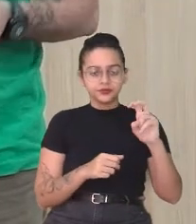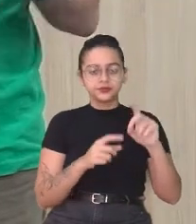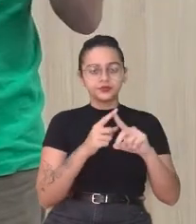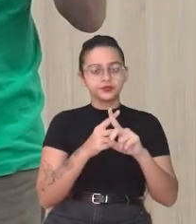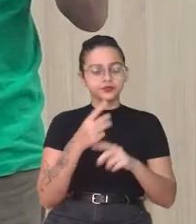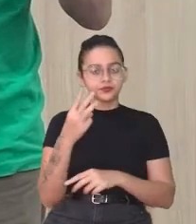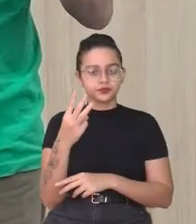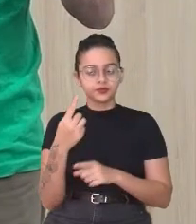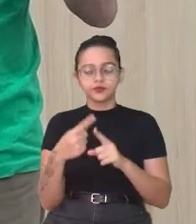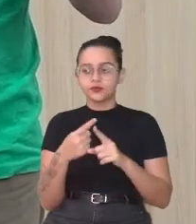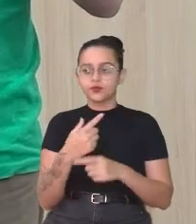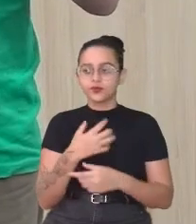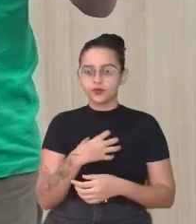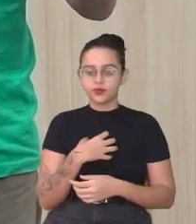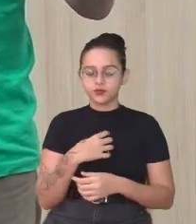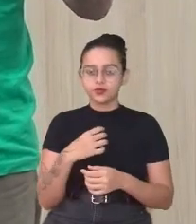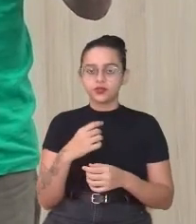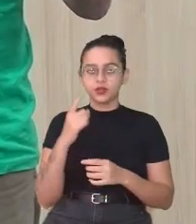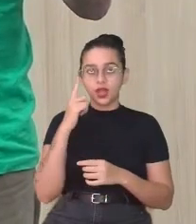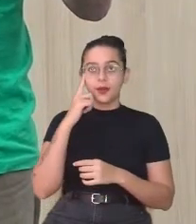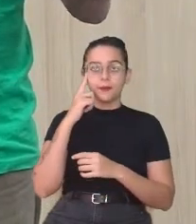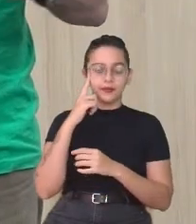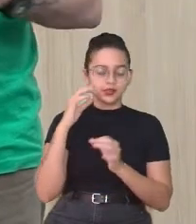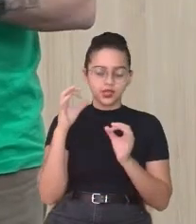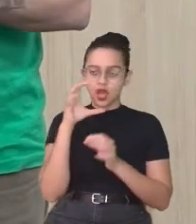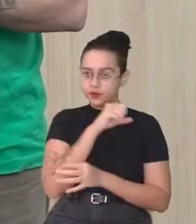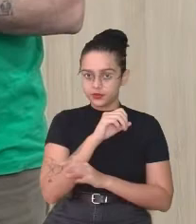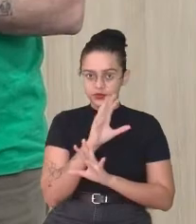3, porque eu fiz aquele método de cabeça que a gente